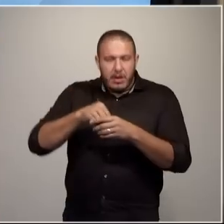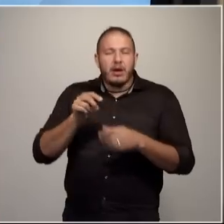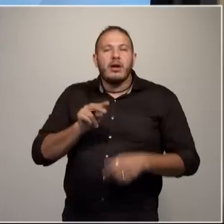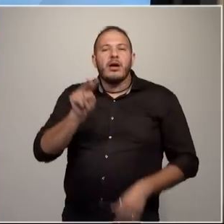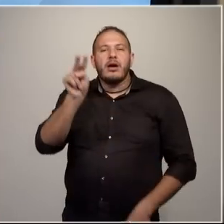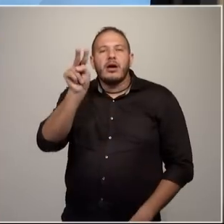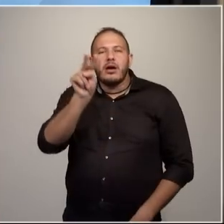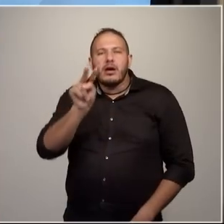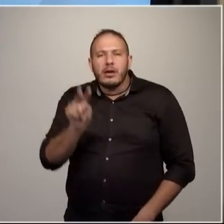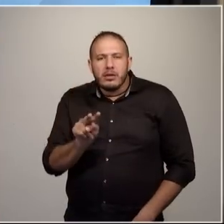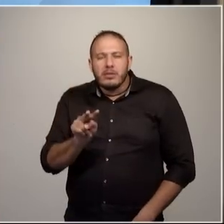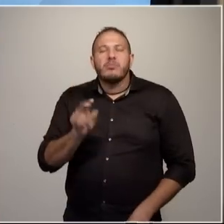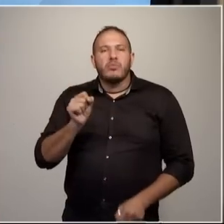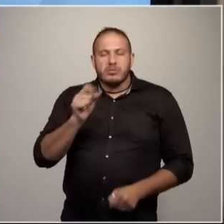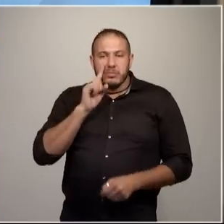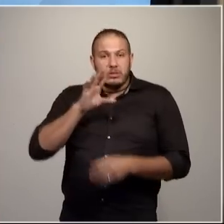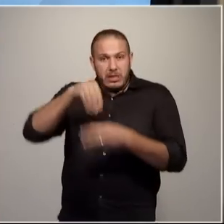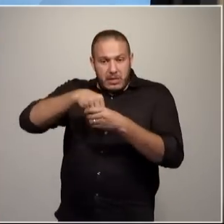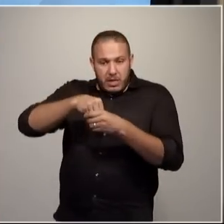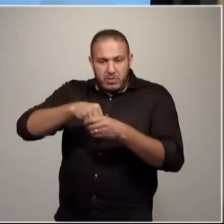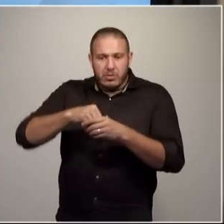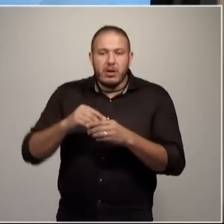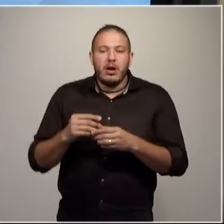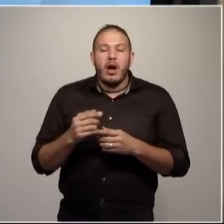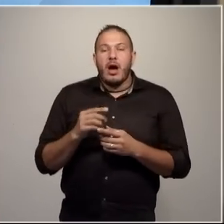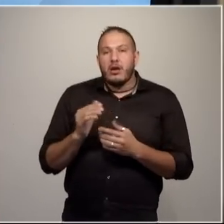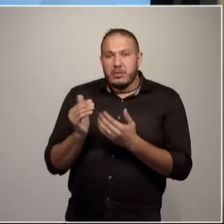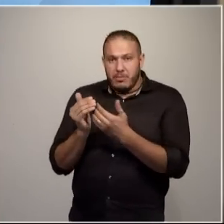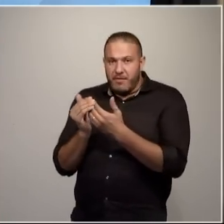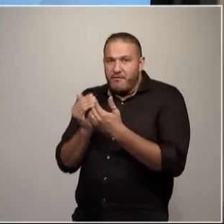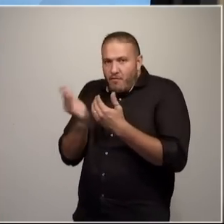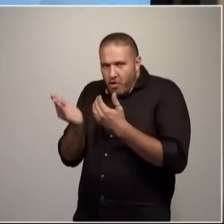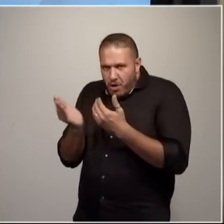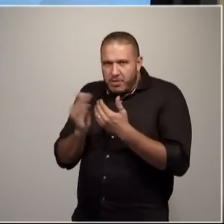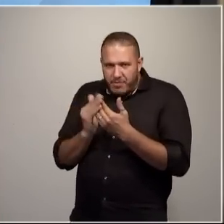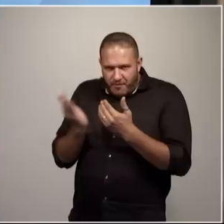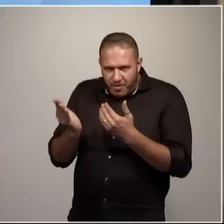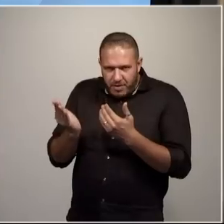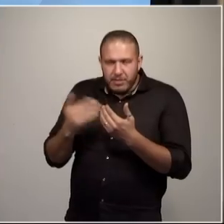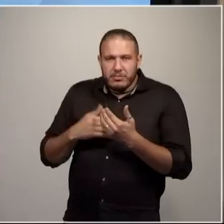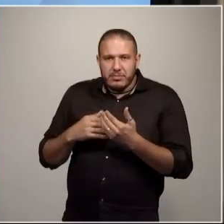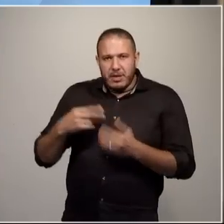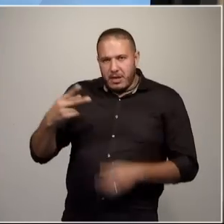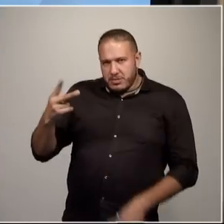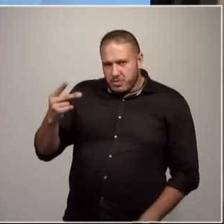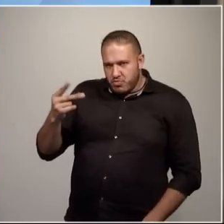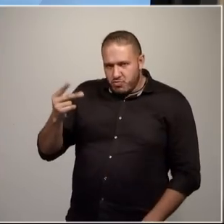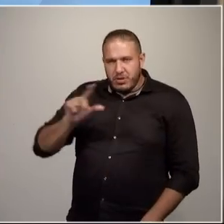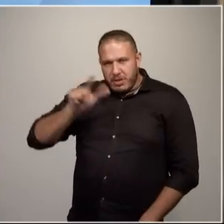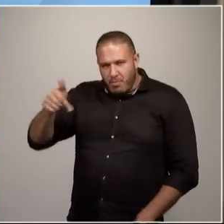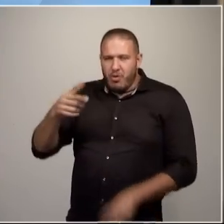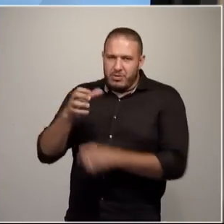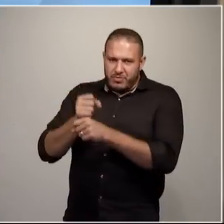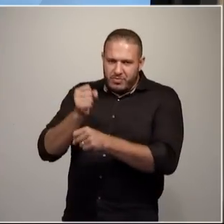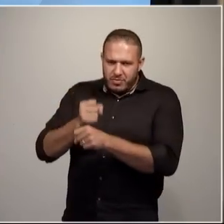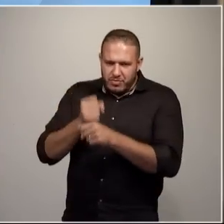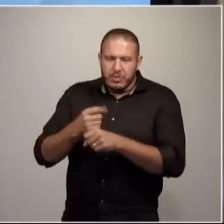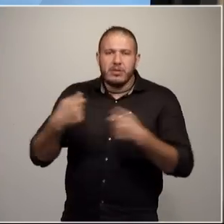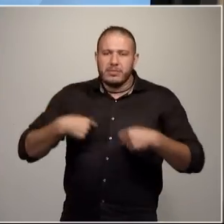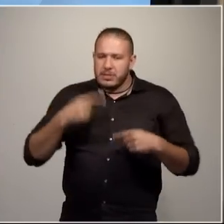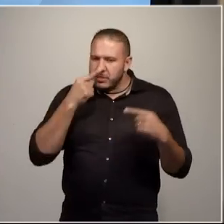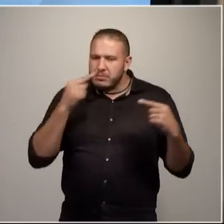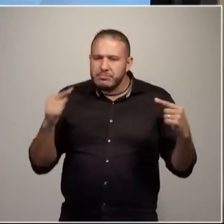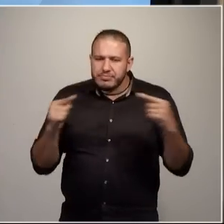é a que está dentro. A que está por fora, para a direita, é a segunda que eu vou calcular. E tem que ser coerente.